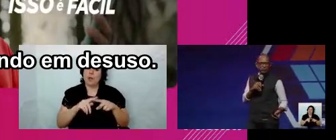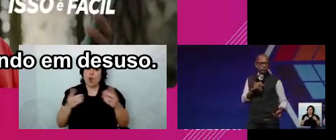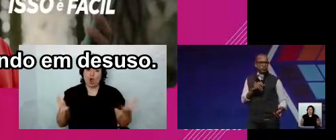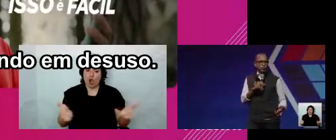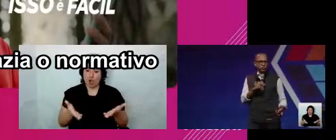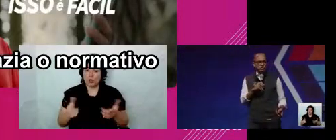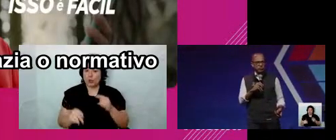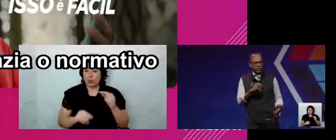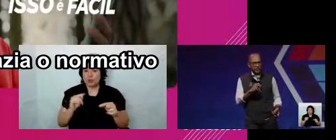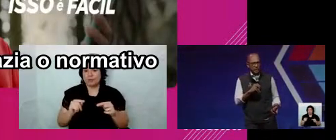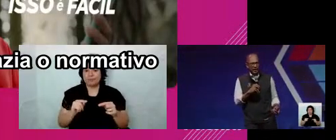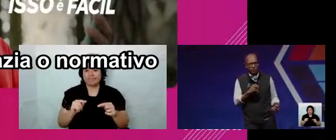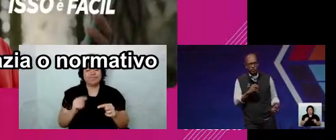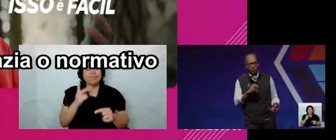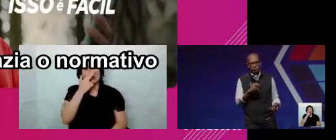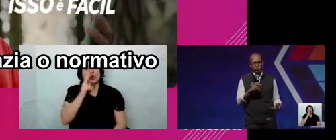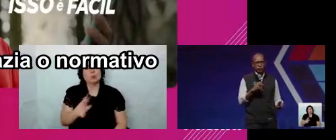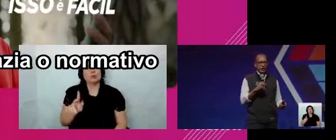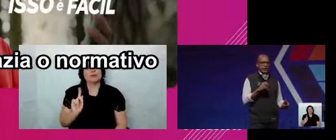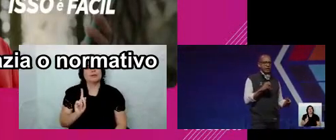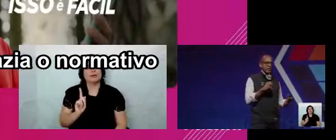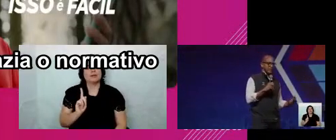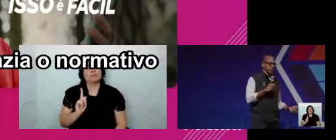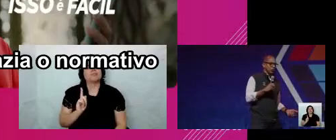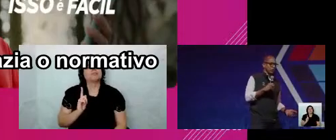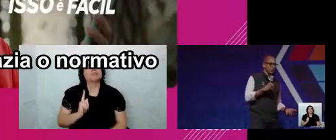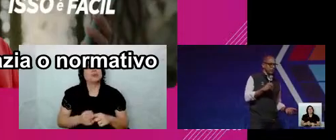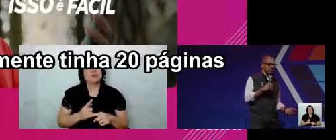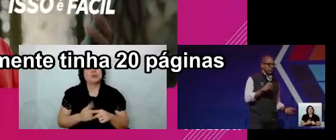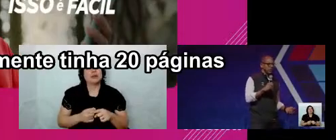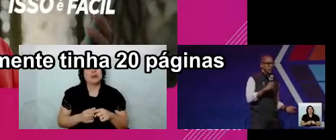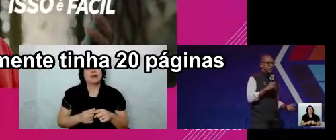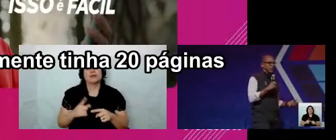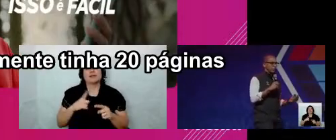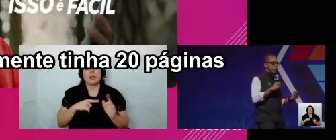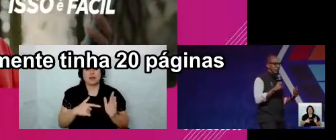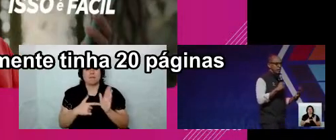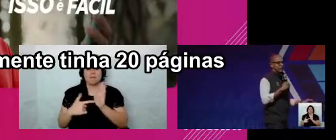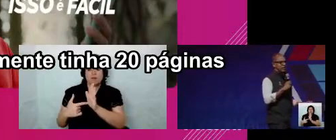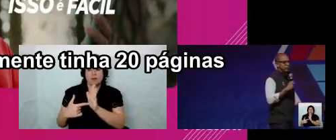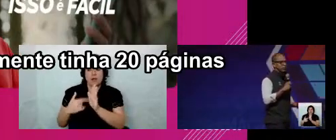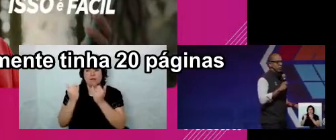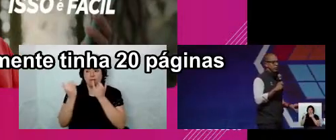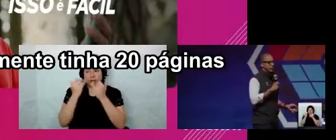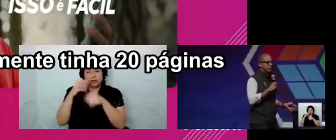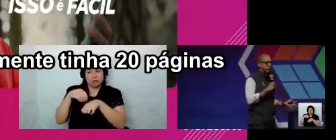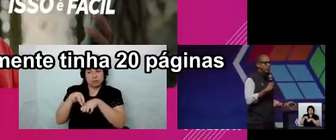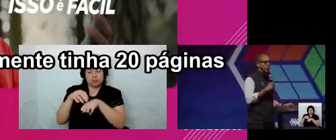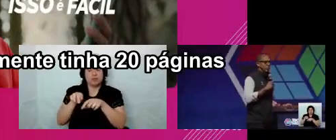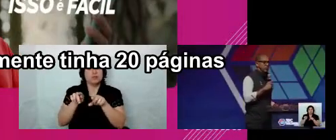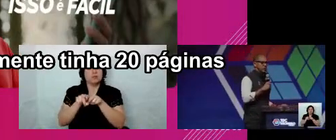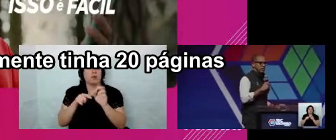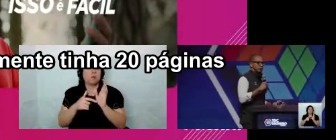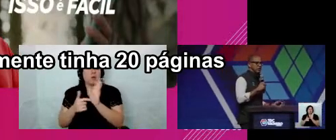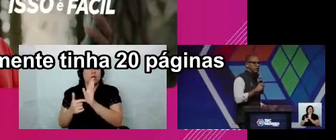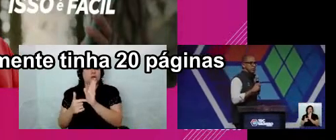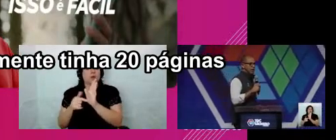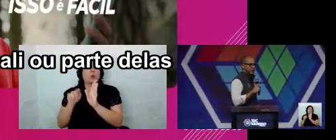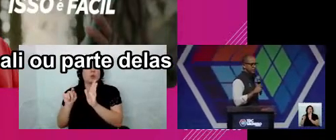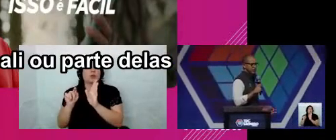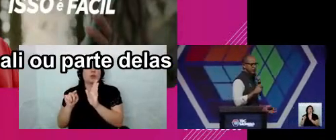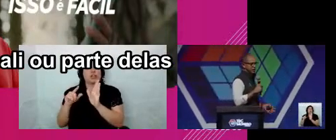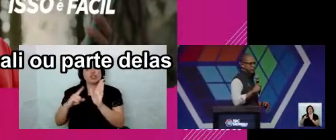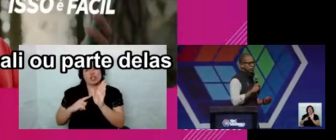estava caindo em desuso. E caindo em desuso porque ele trazia o normativo e apresentava um normativo que normalmente tinha